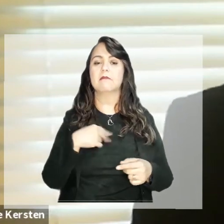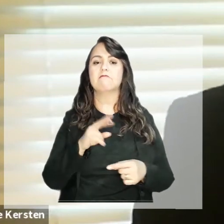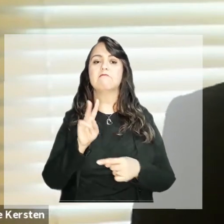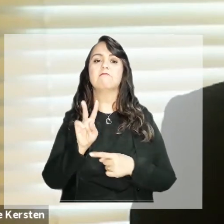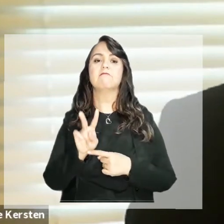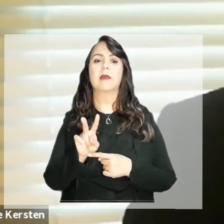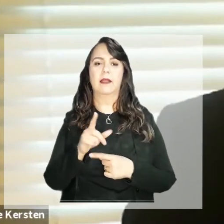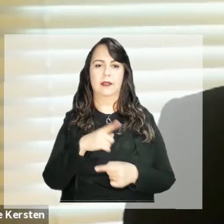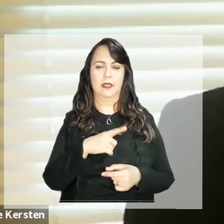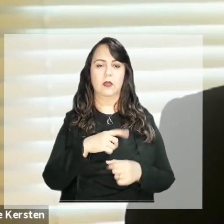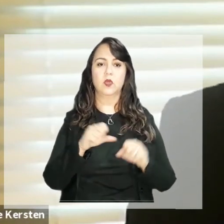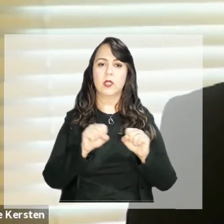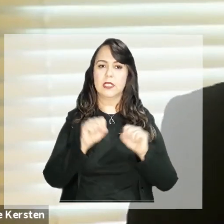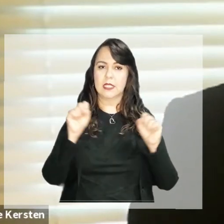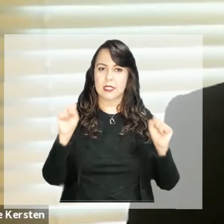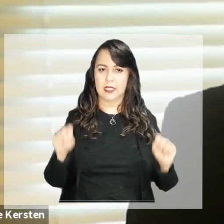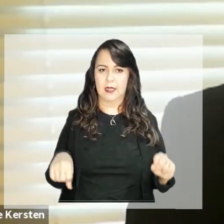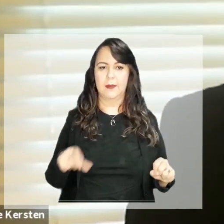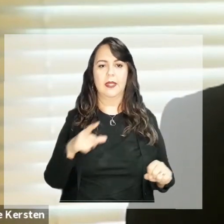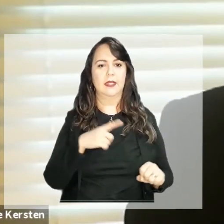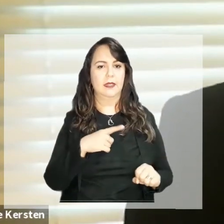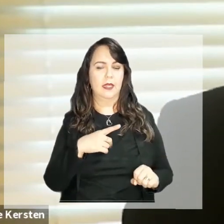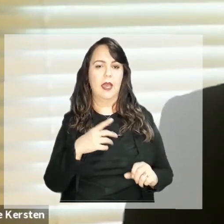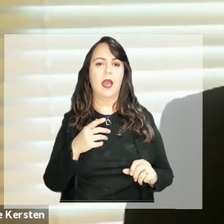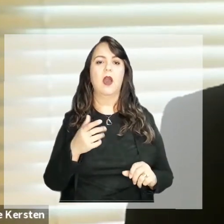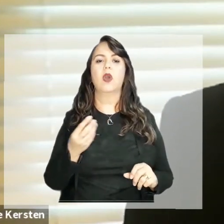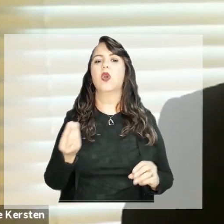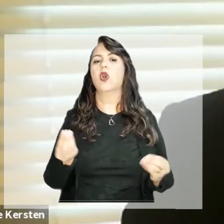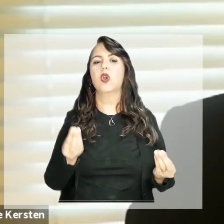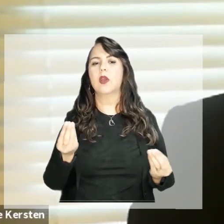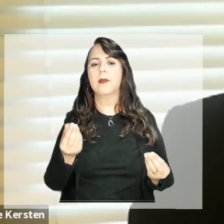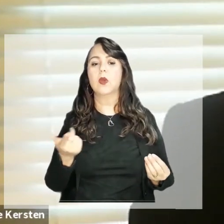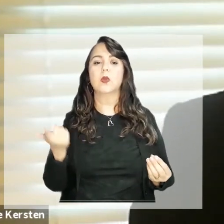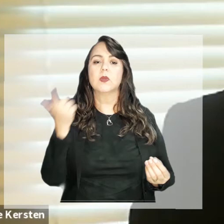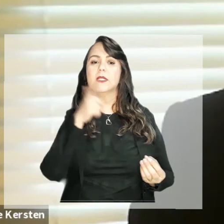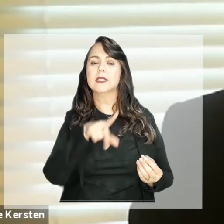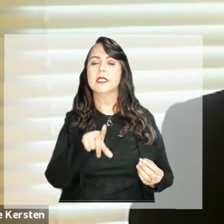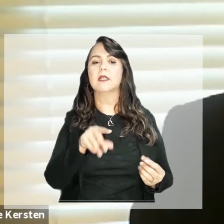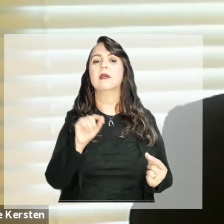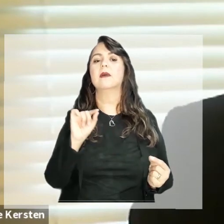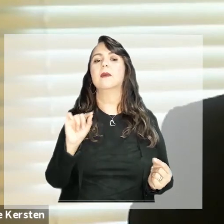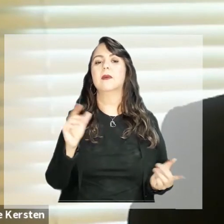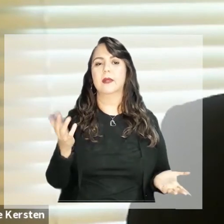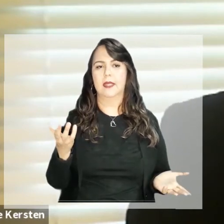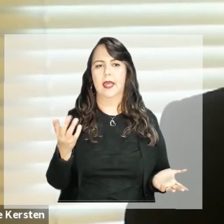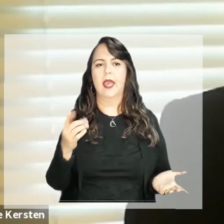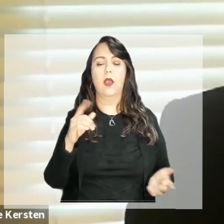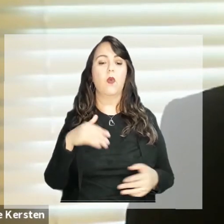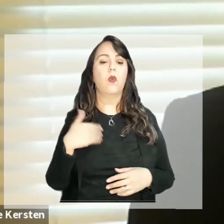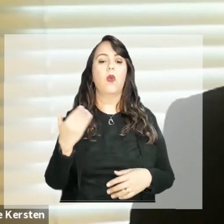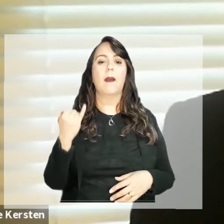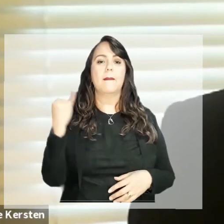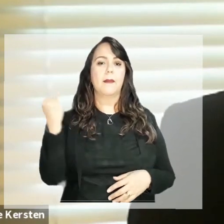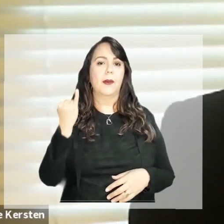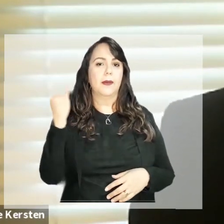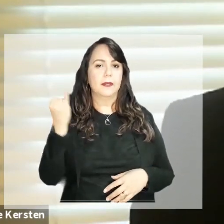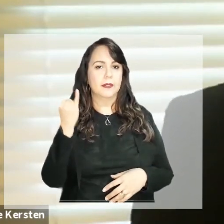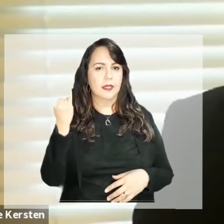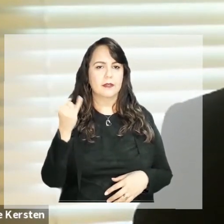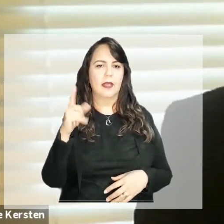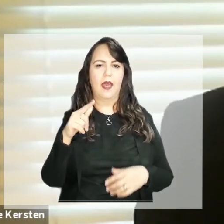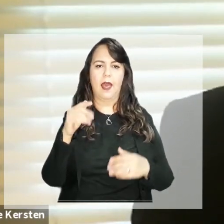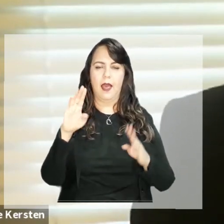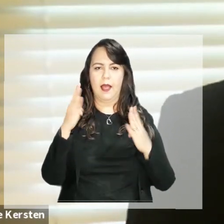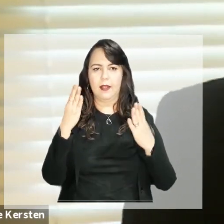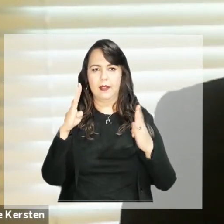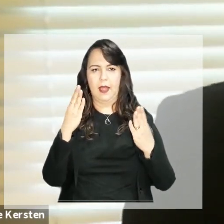análise econômica do direito? Quais são os ganhos? Qual é a importância desse tema para a análise econômica do direito? Essa seria a primeira